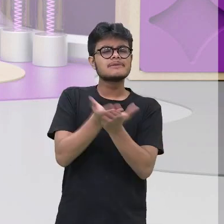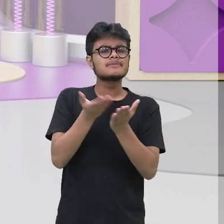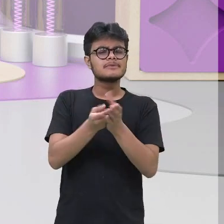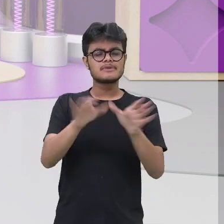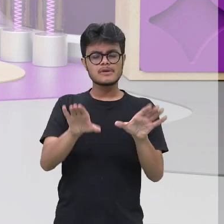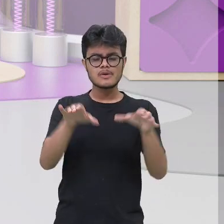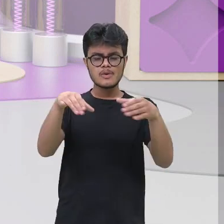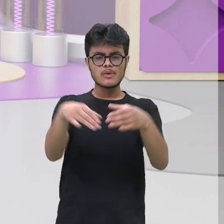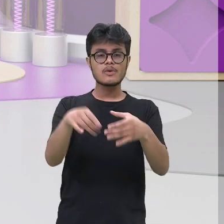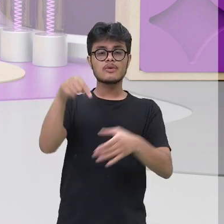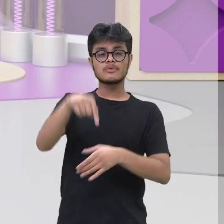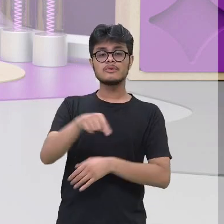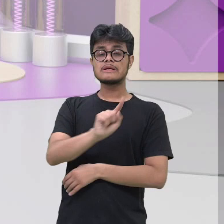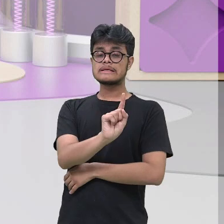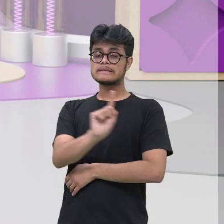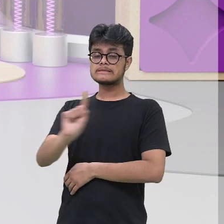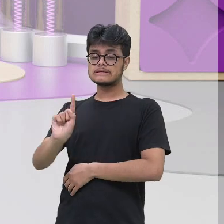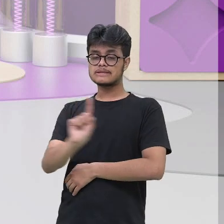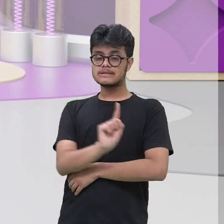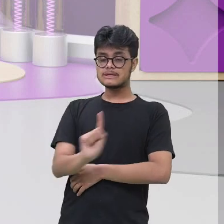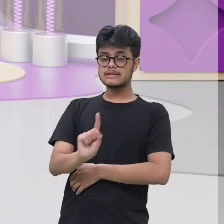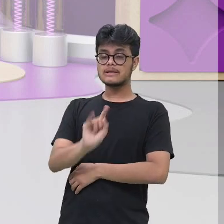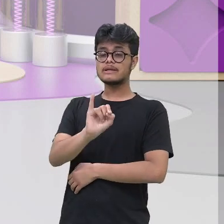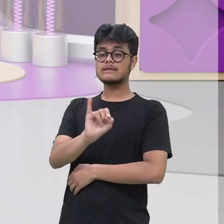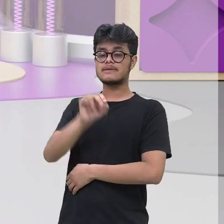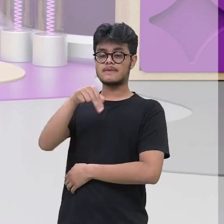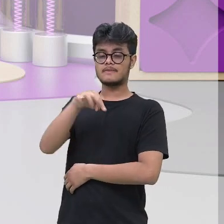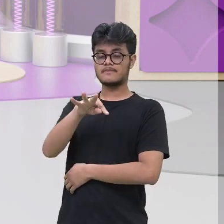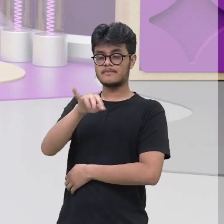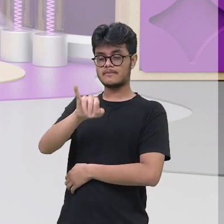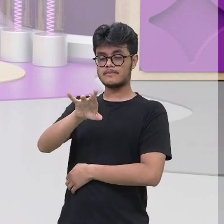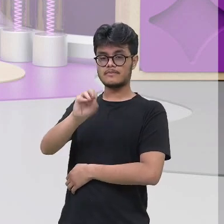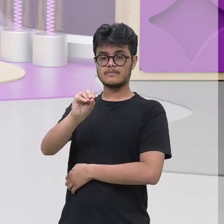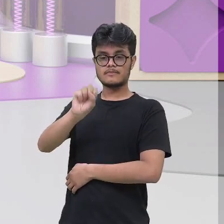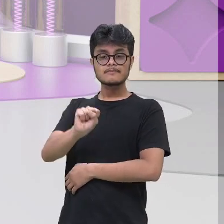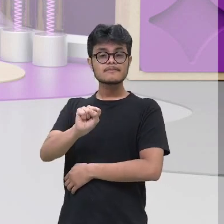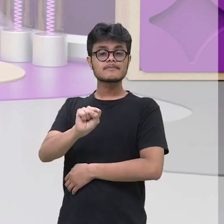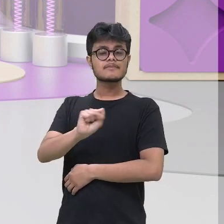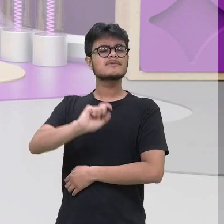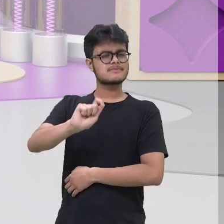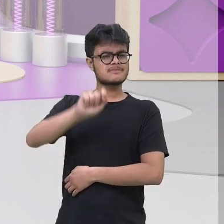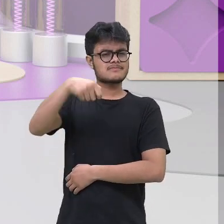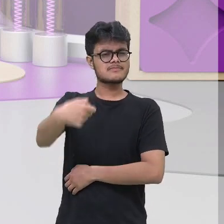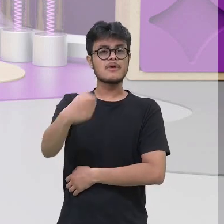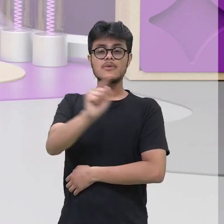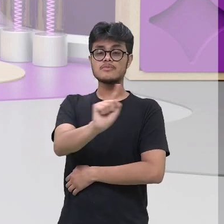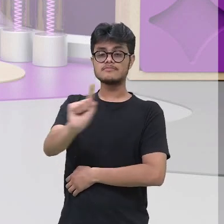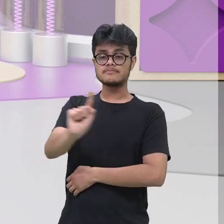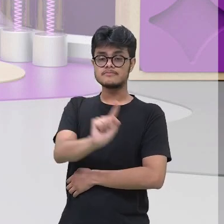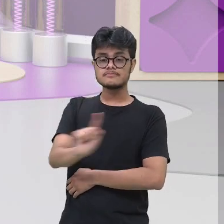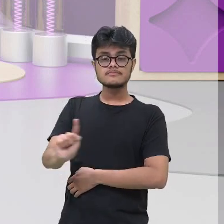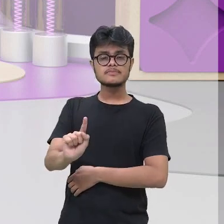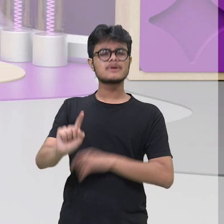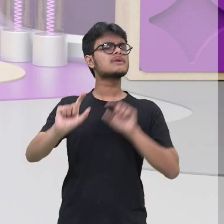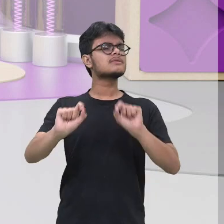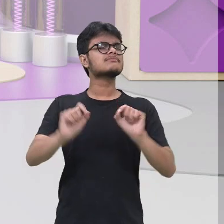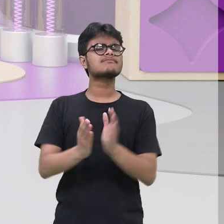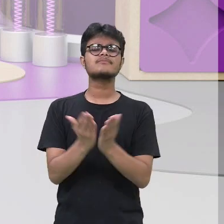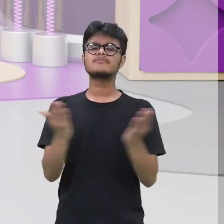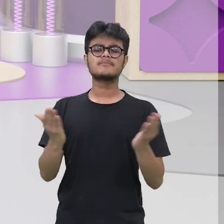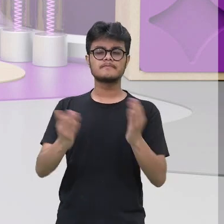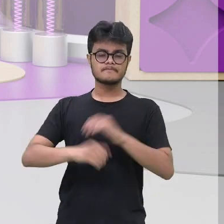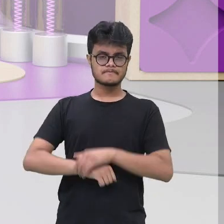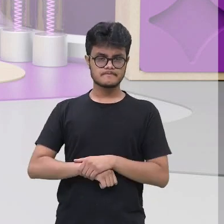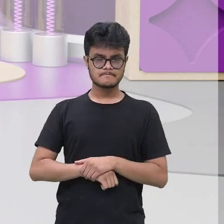conjunto, que é o conjunto dos números inteiros, que é representado pela letra Z. E quem são os números inteiros?